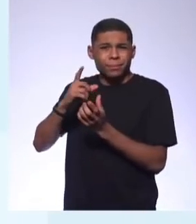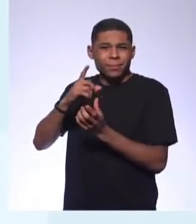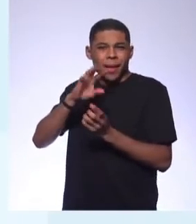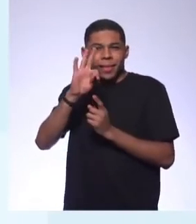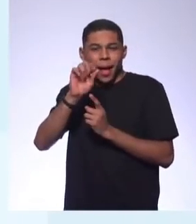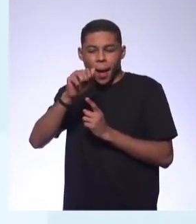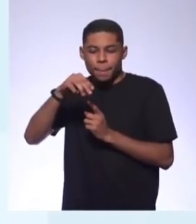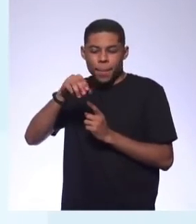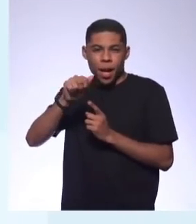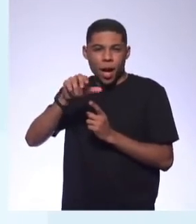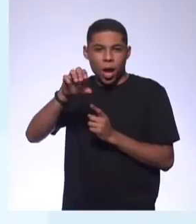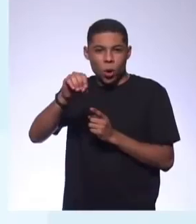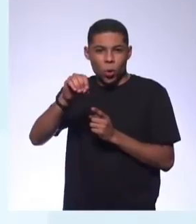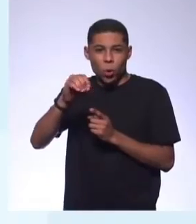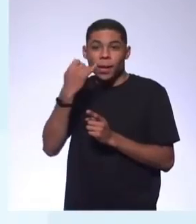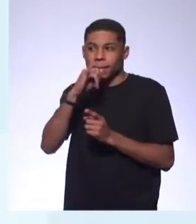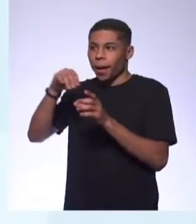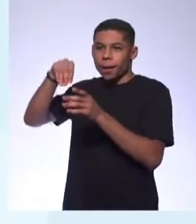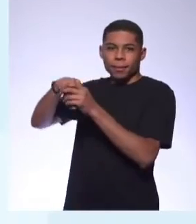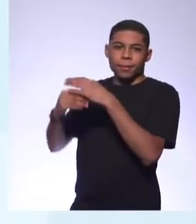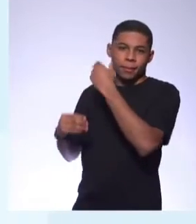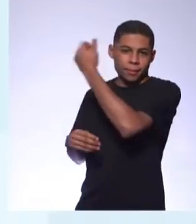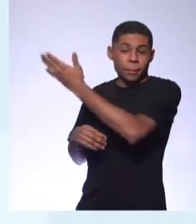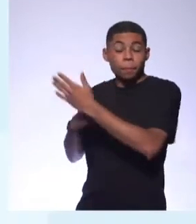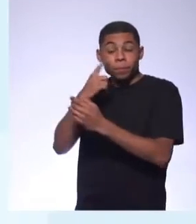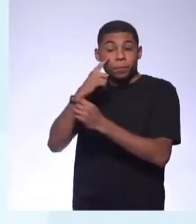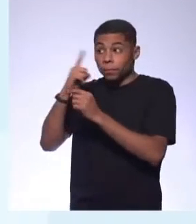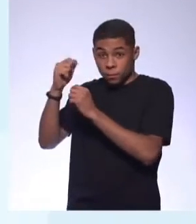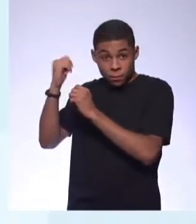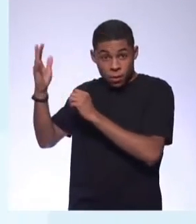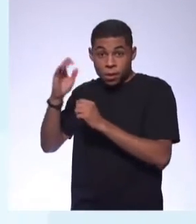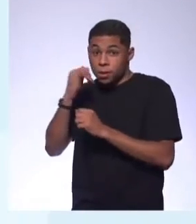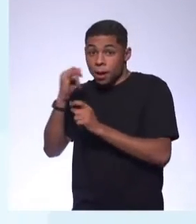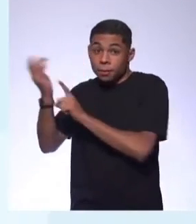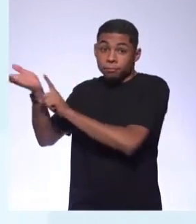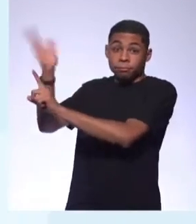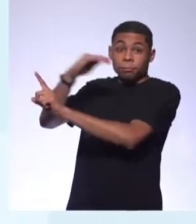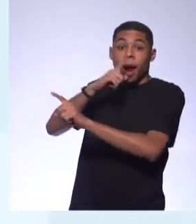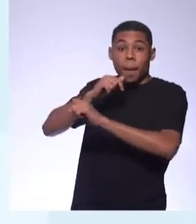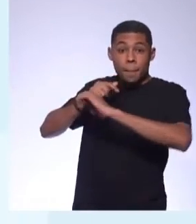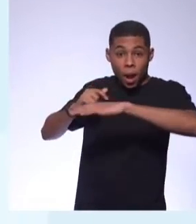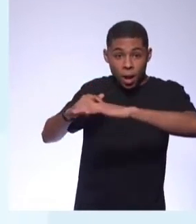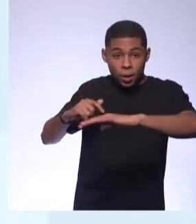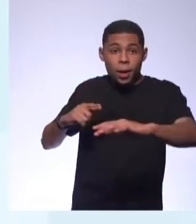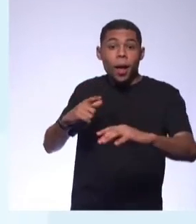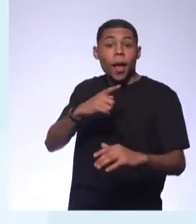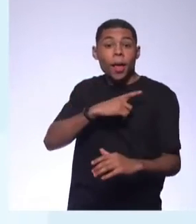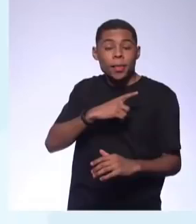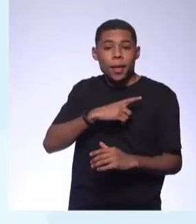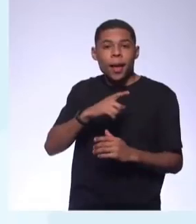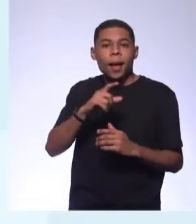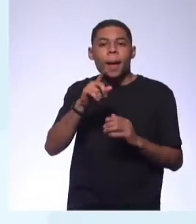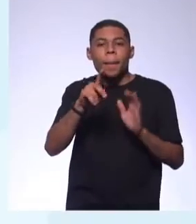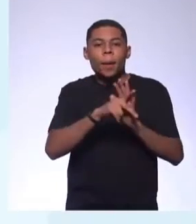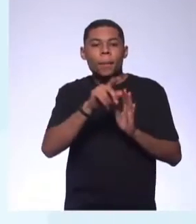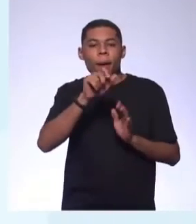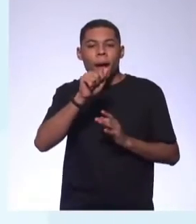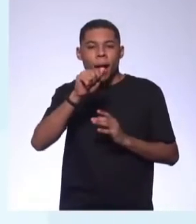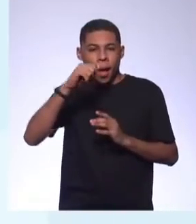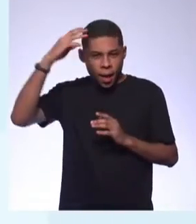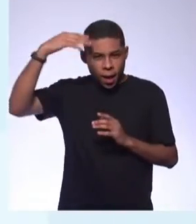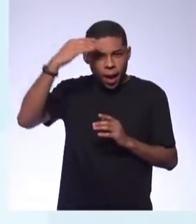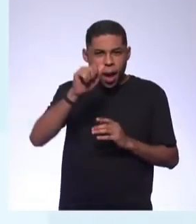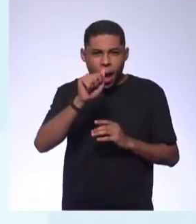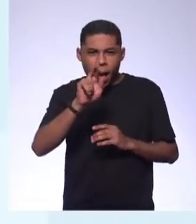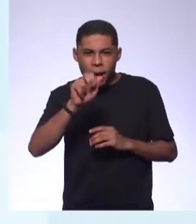da Itália. E aí, você vai ver do outro lado ali do mar, você vai ver a Arábia, a Grécia